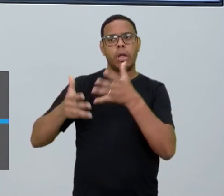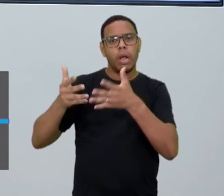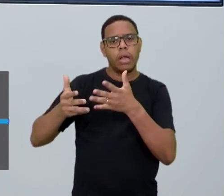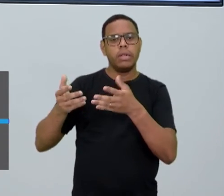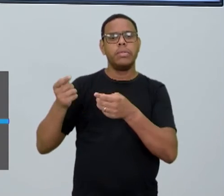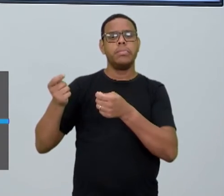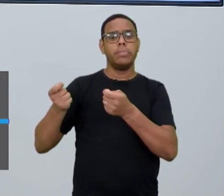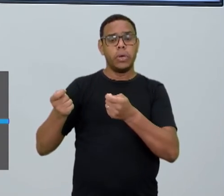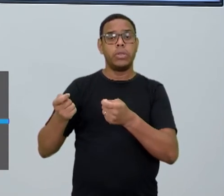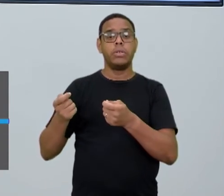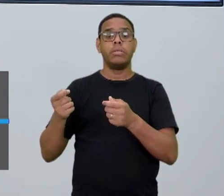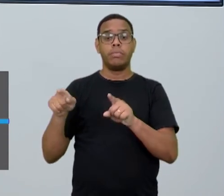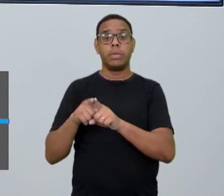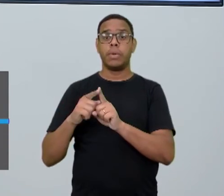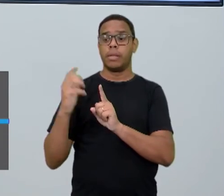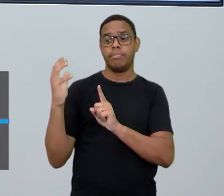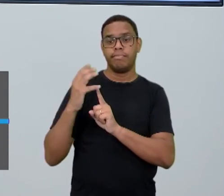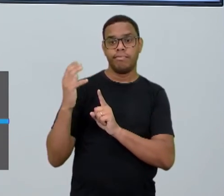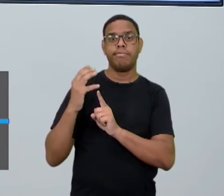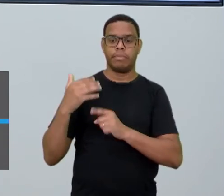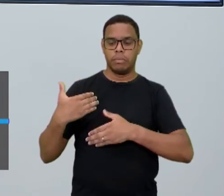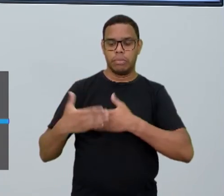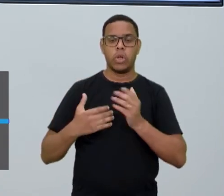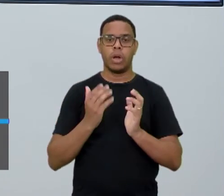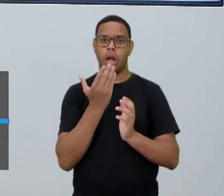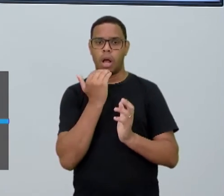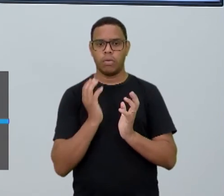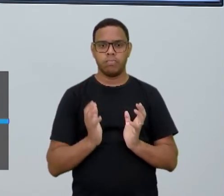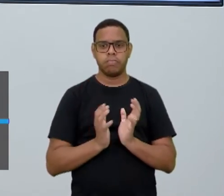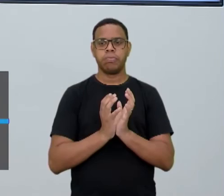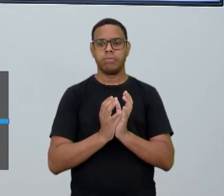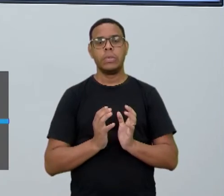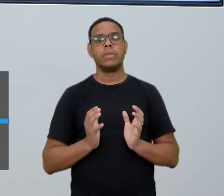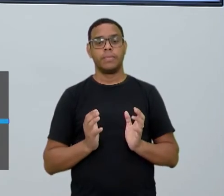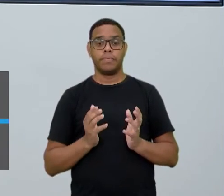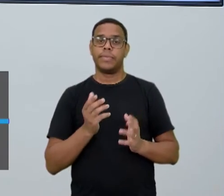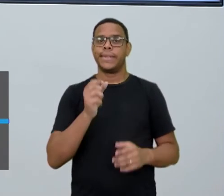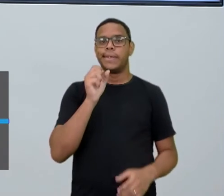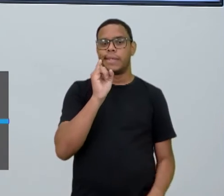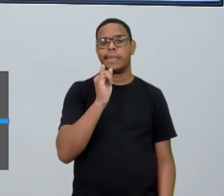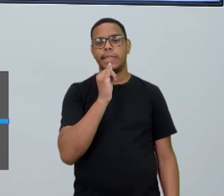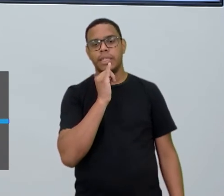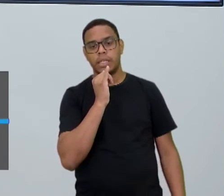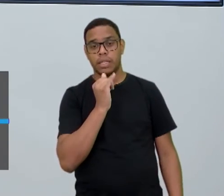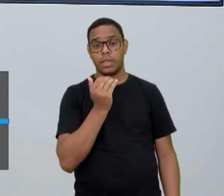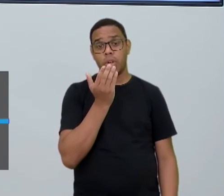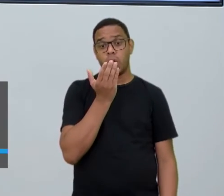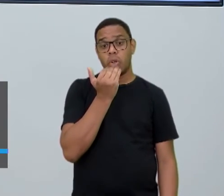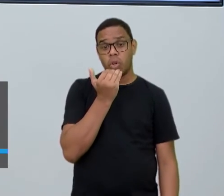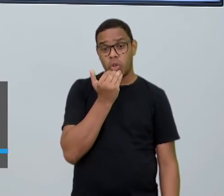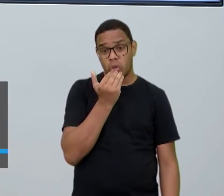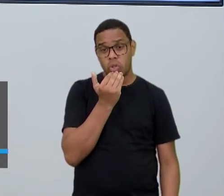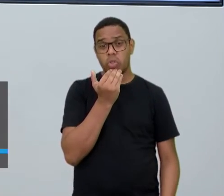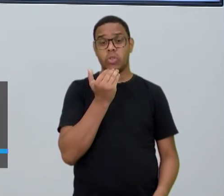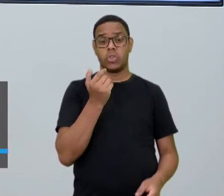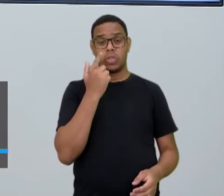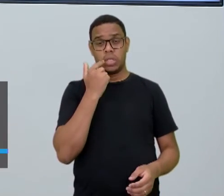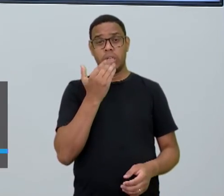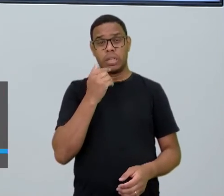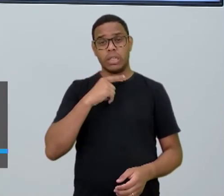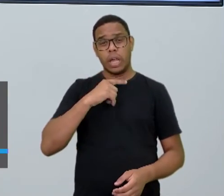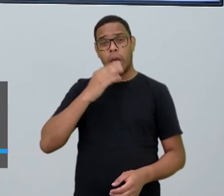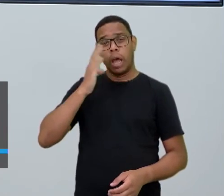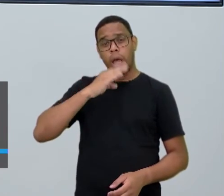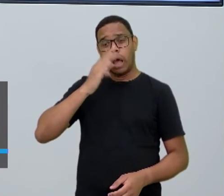também pode aí influenciar no processo de digestão. Se eu tenho, por exemplo, né, comidas aí mais